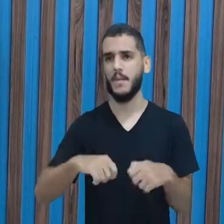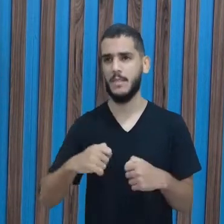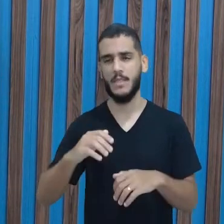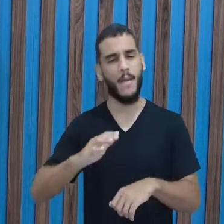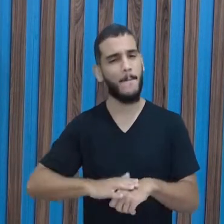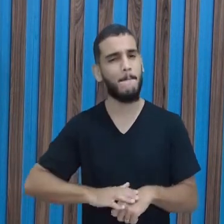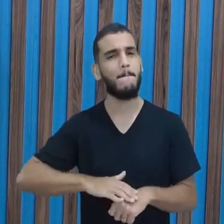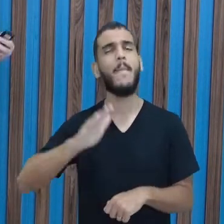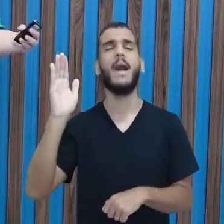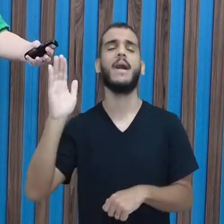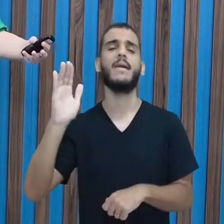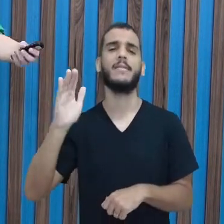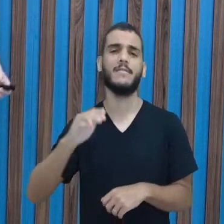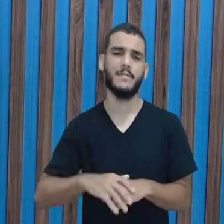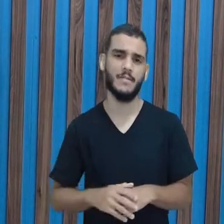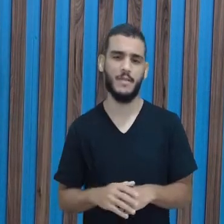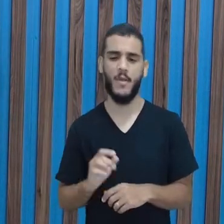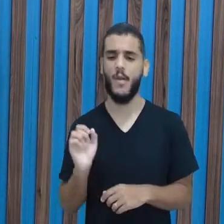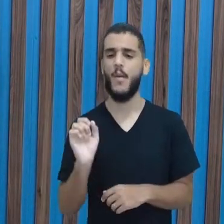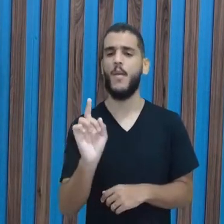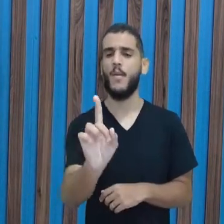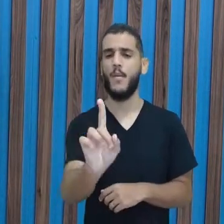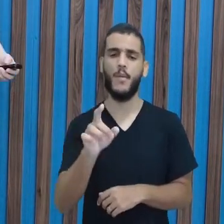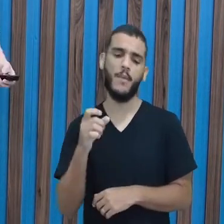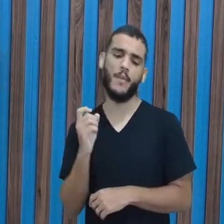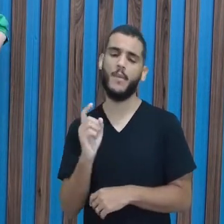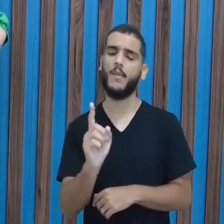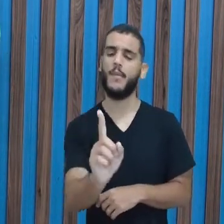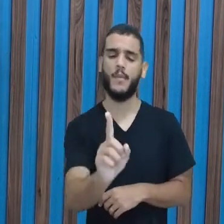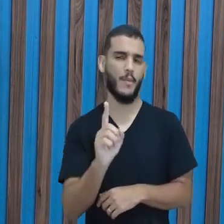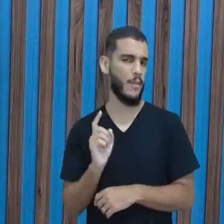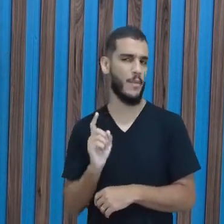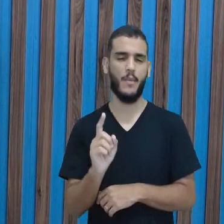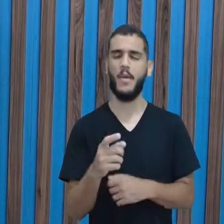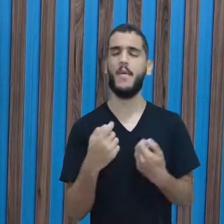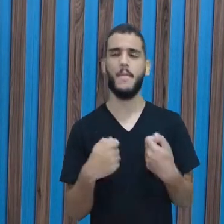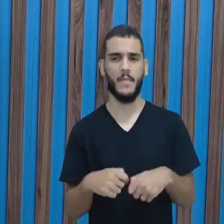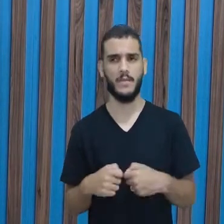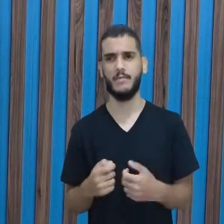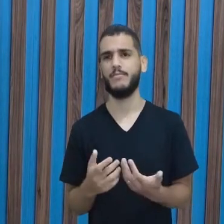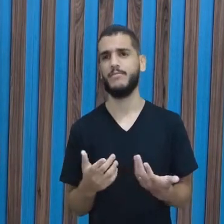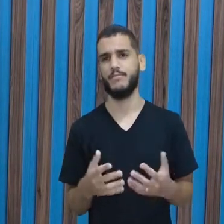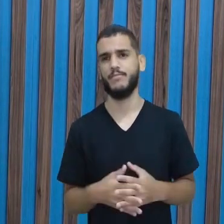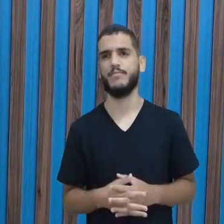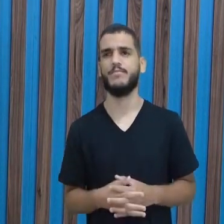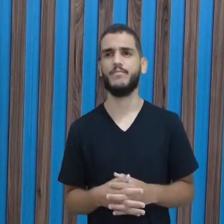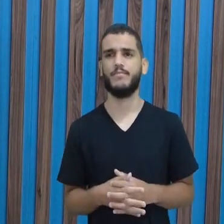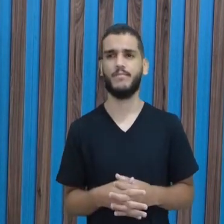água para poder encher a mesma piscininha, o mesmo tanque, o que você quiser.